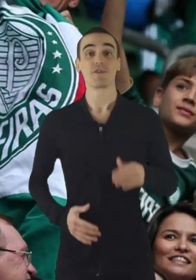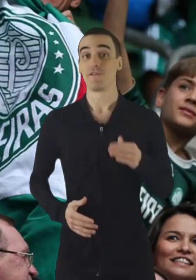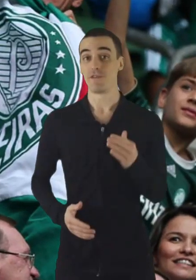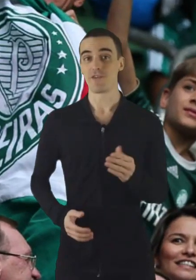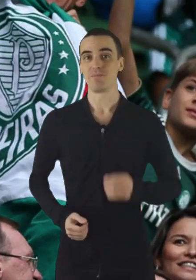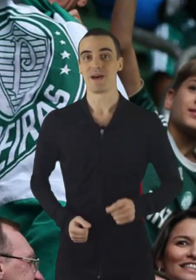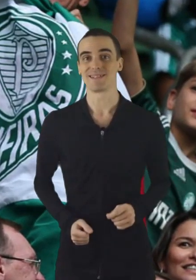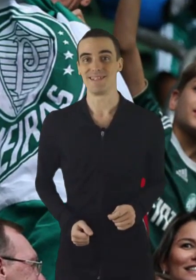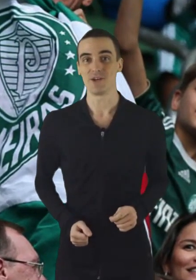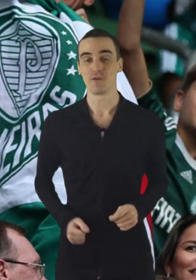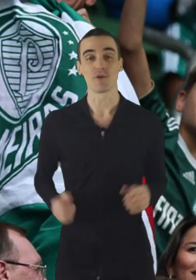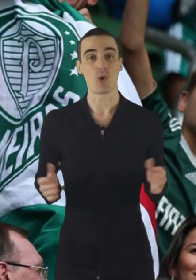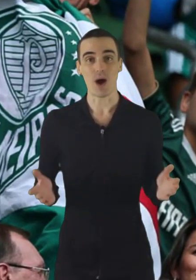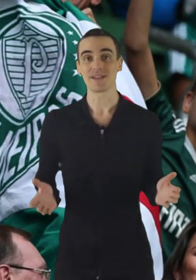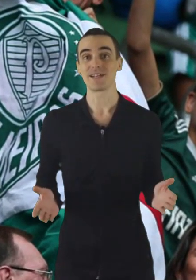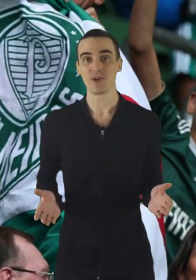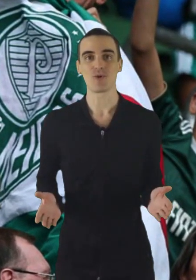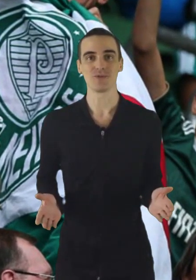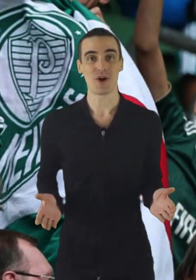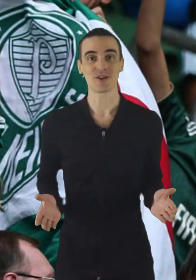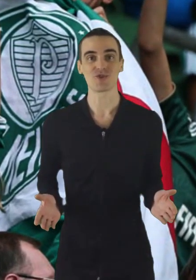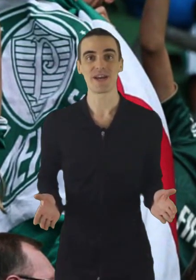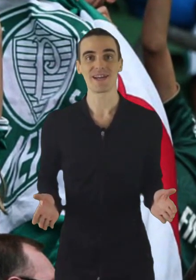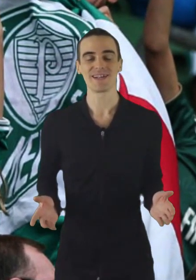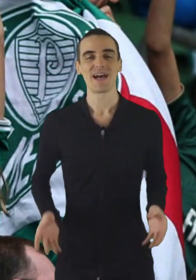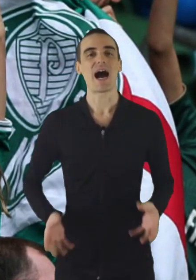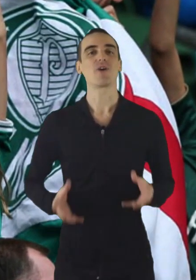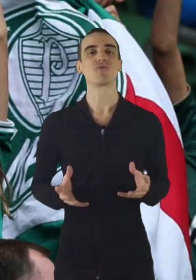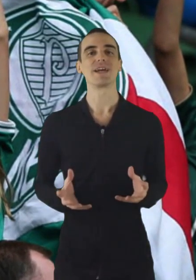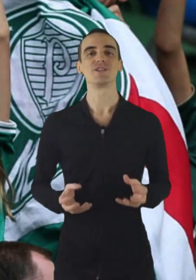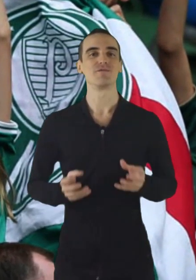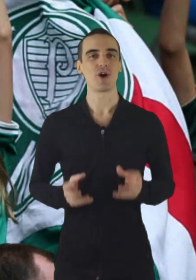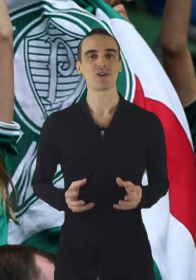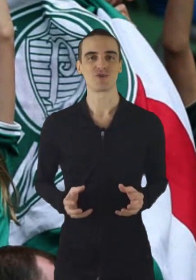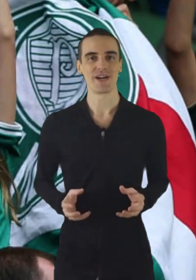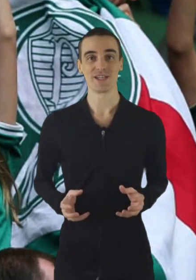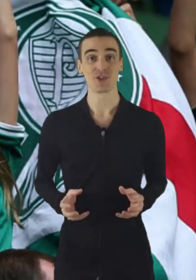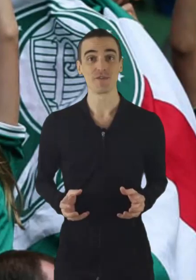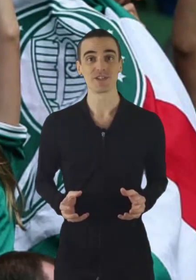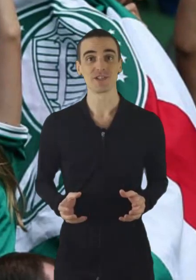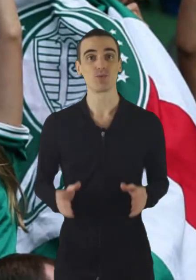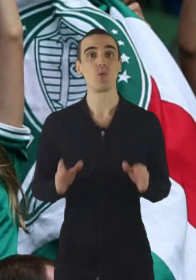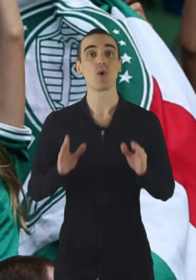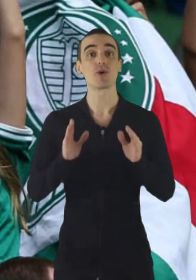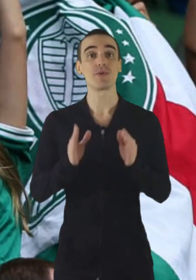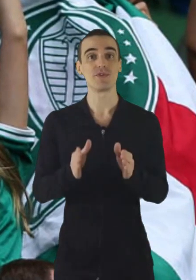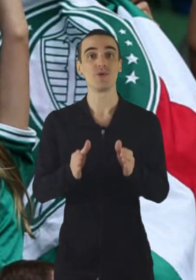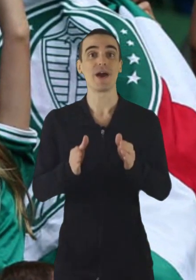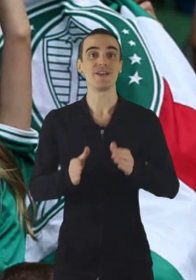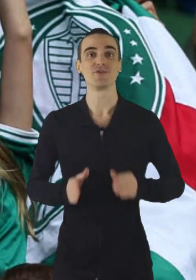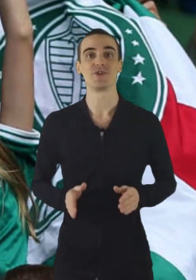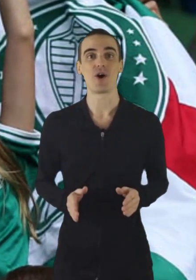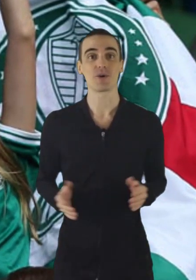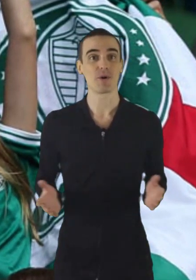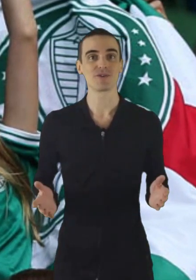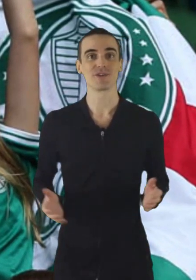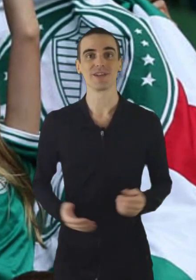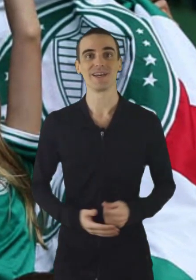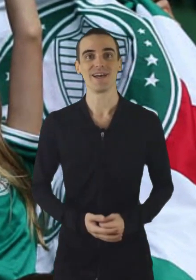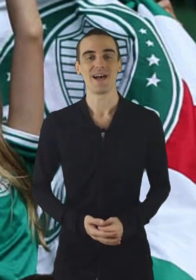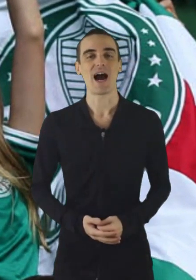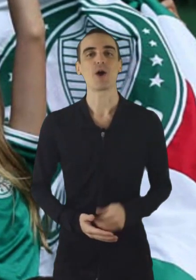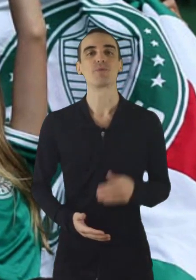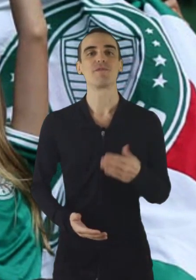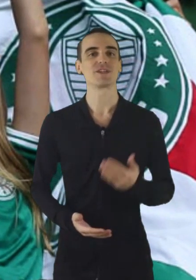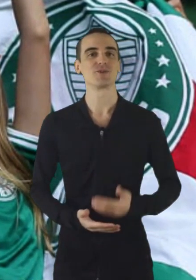Olá nação palmeirense sejam bem-vindos a mais um vídeo com Notícias em primeira mão do nosso verdão saiu agora